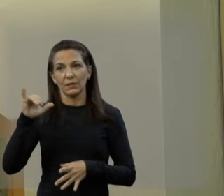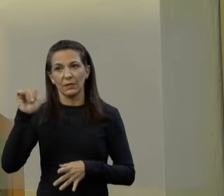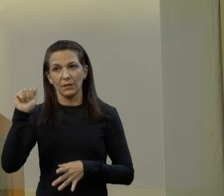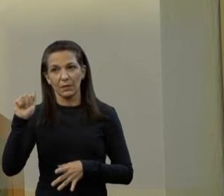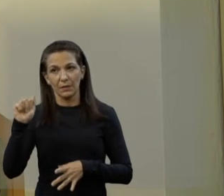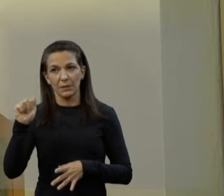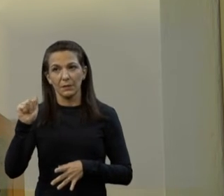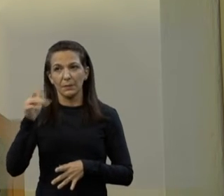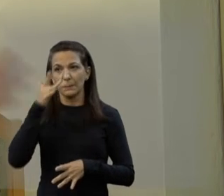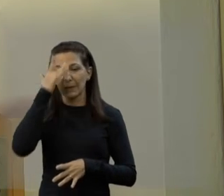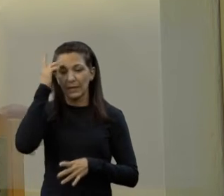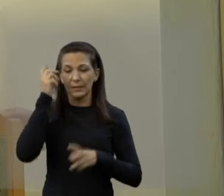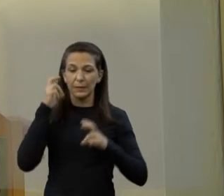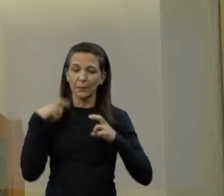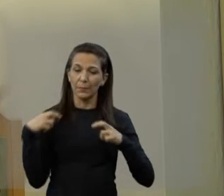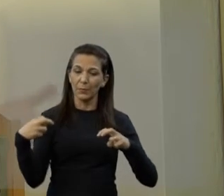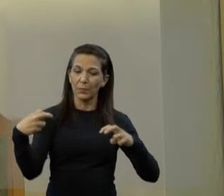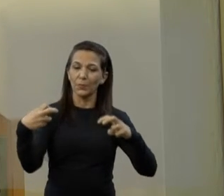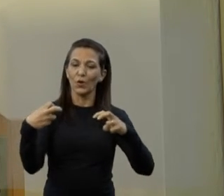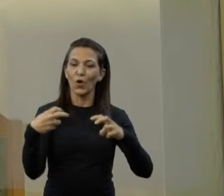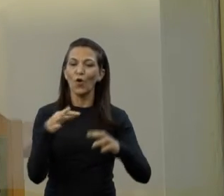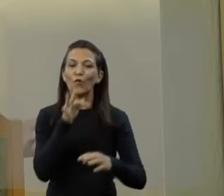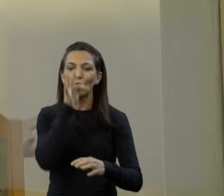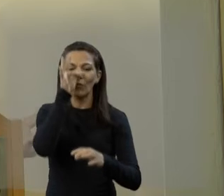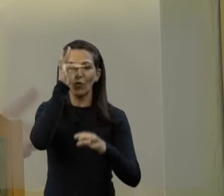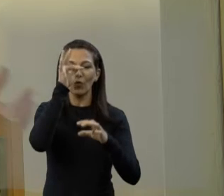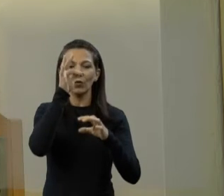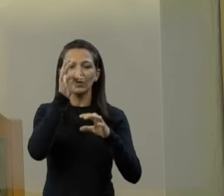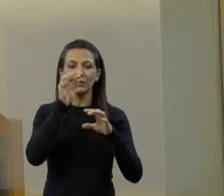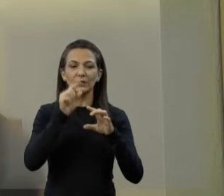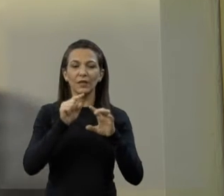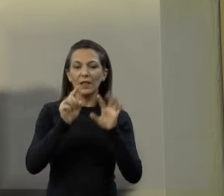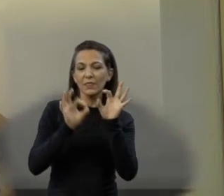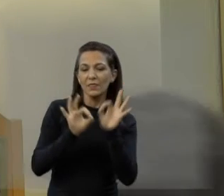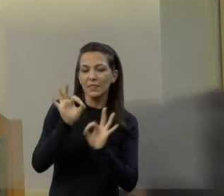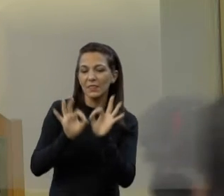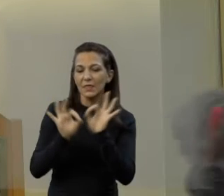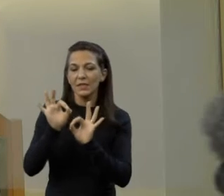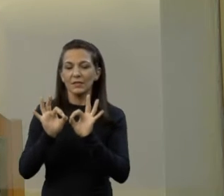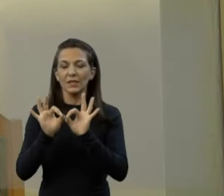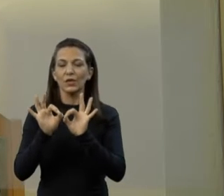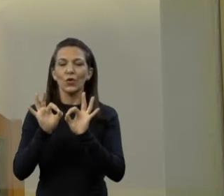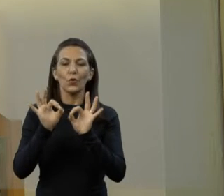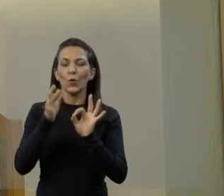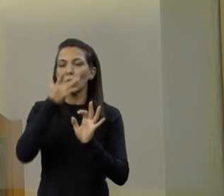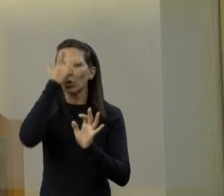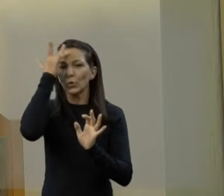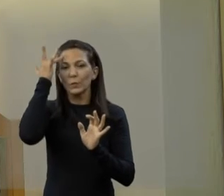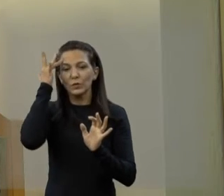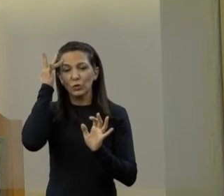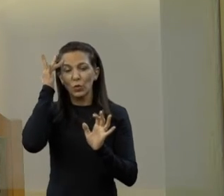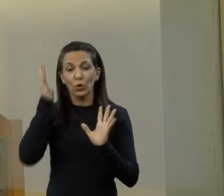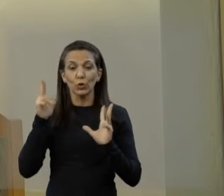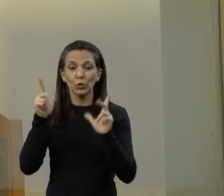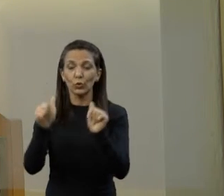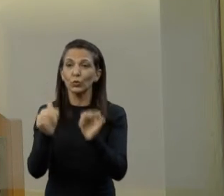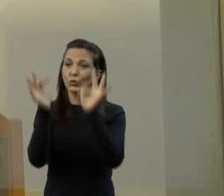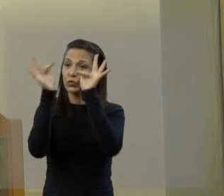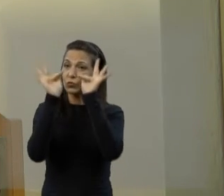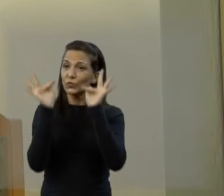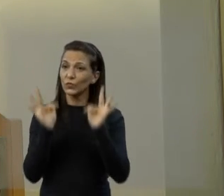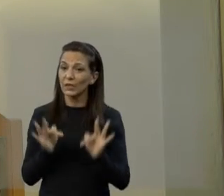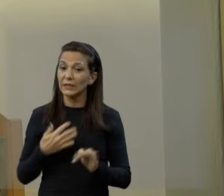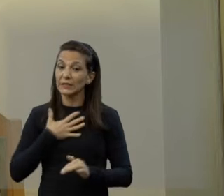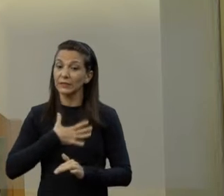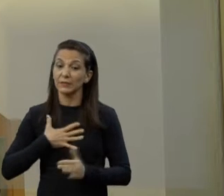Ciranda de roda com flores e corações onde todo mundo sai feliz onde todo mundo tá sem por cento